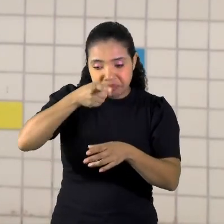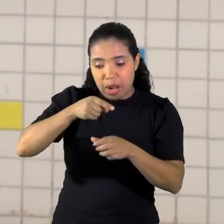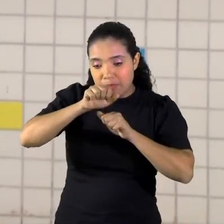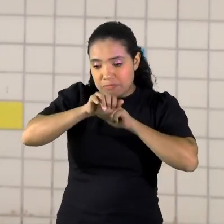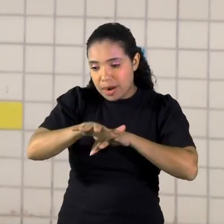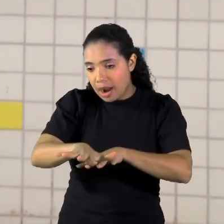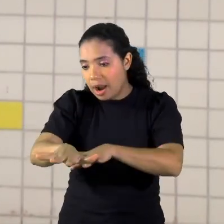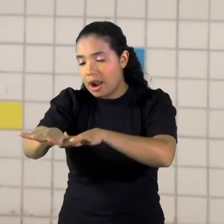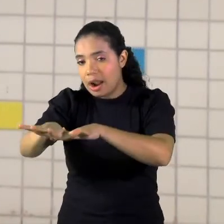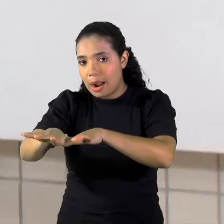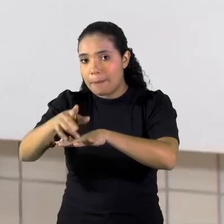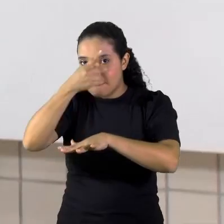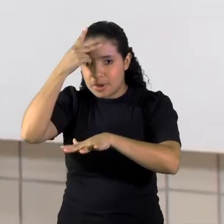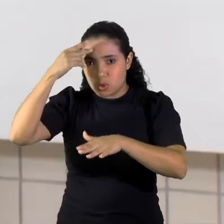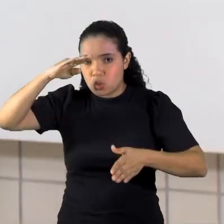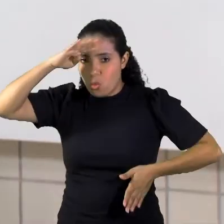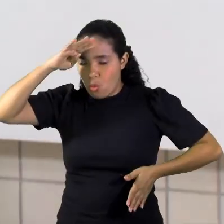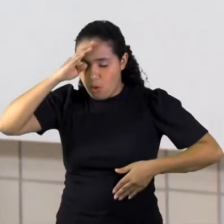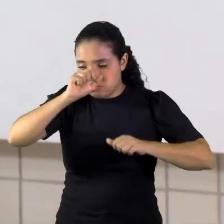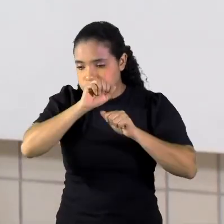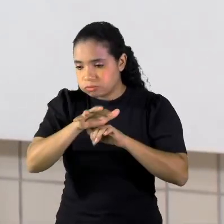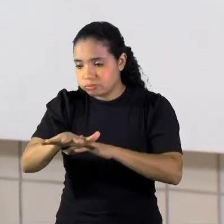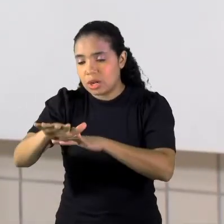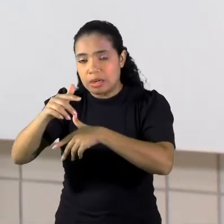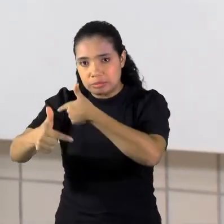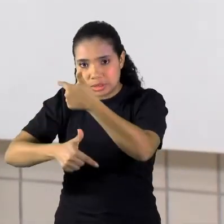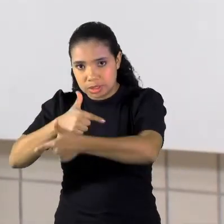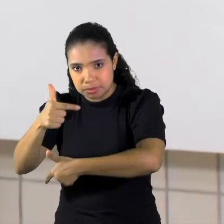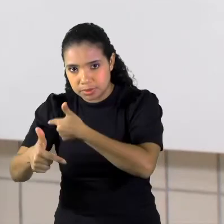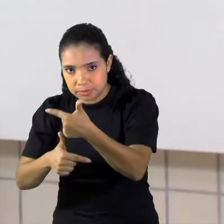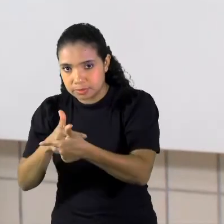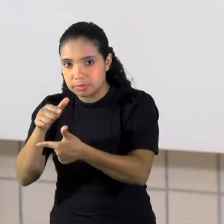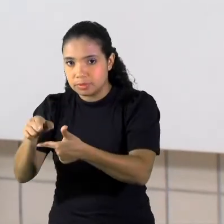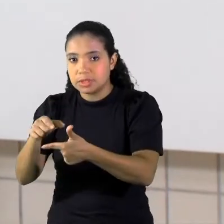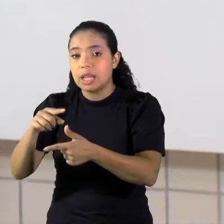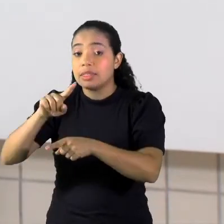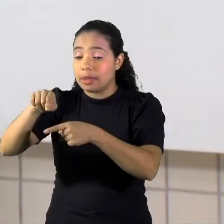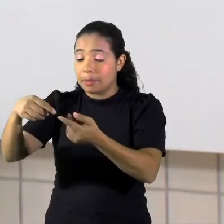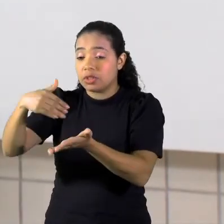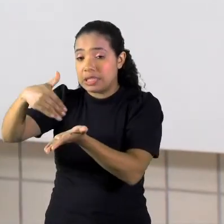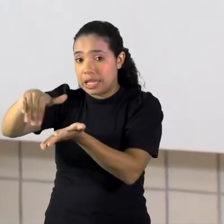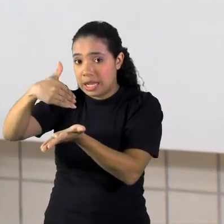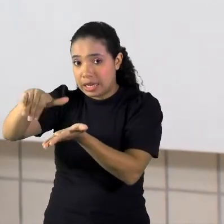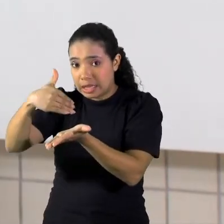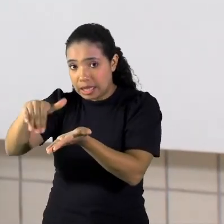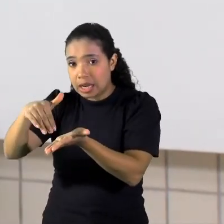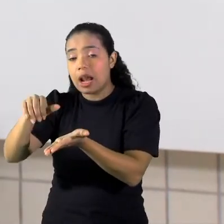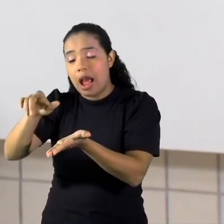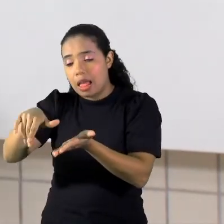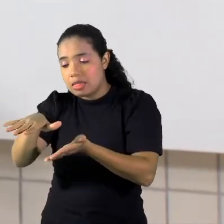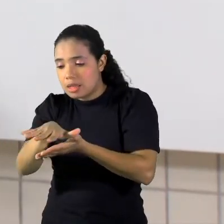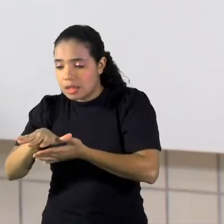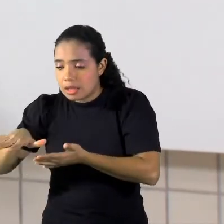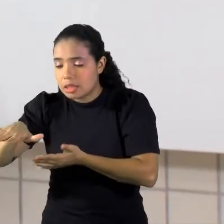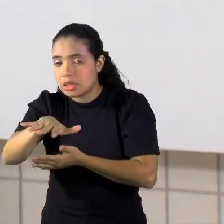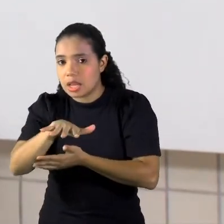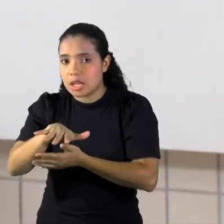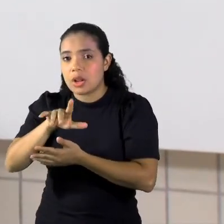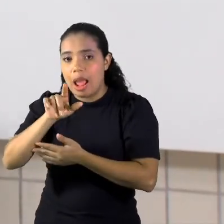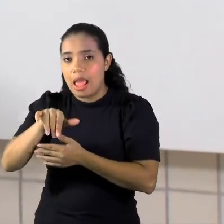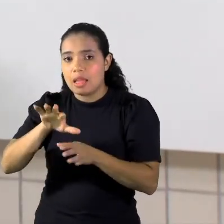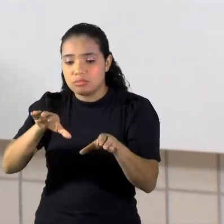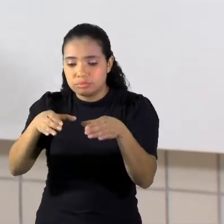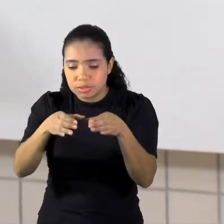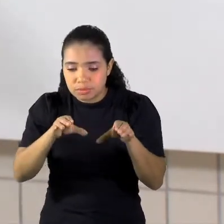último, o chamado, não menos importante, mas também participante, secretariado, que é o território, que são os membros